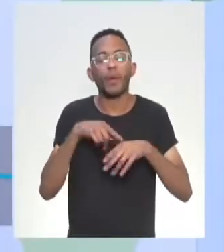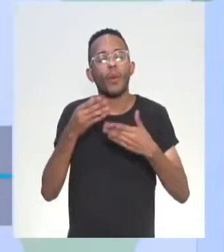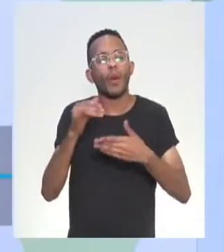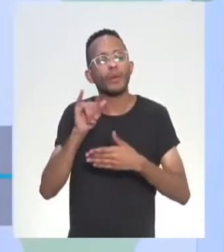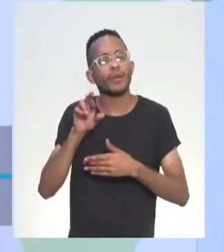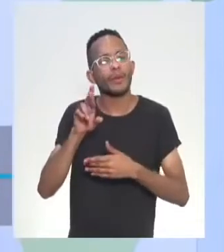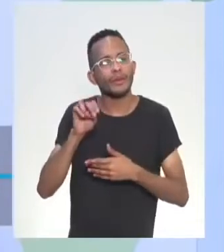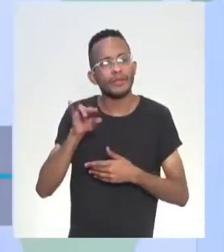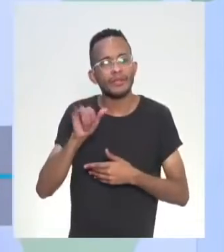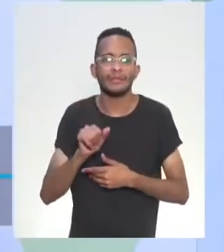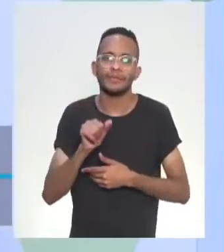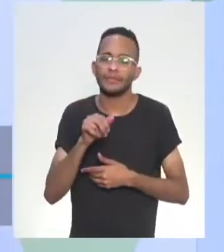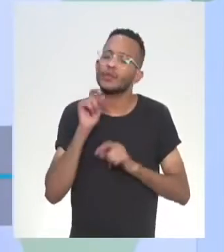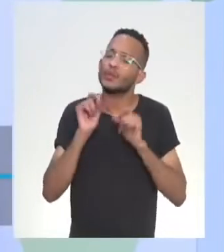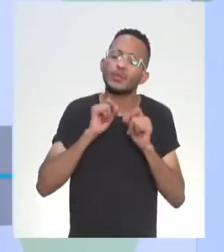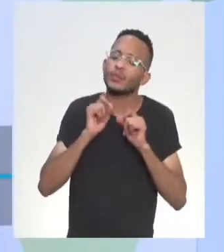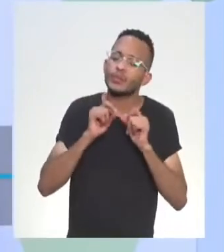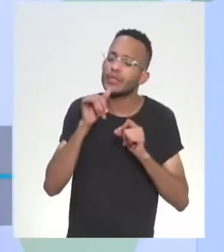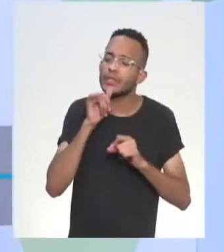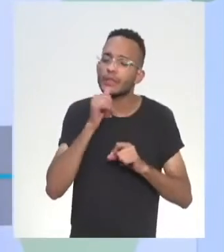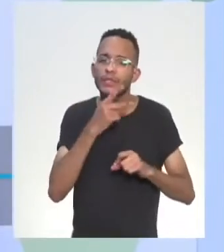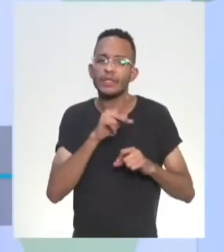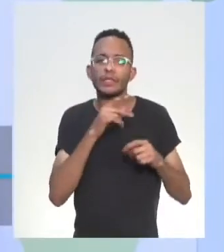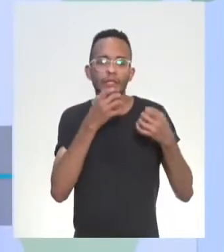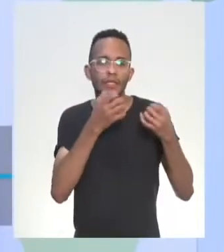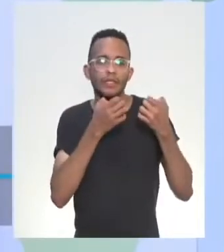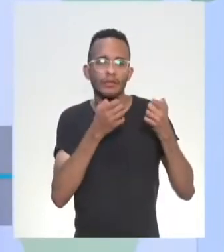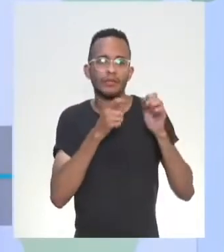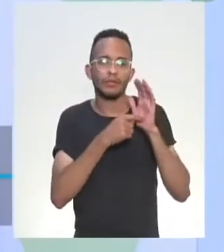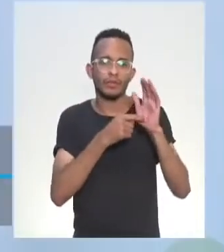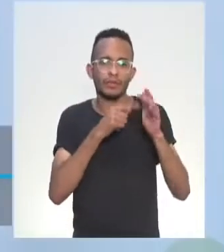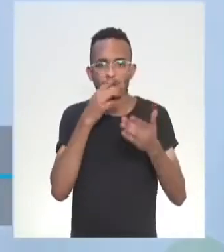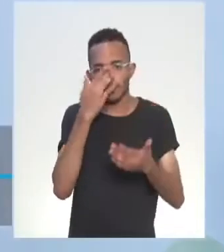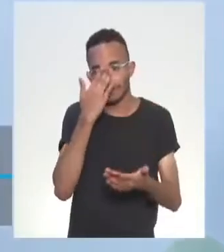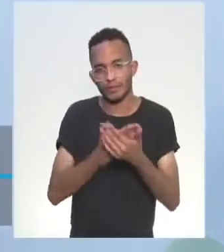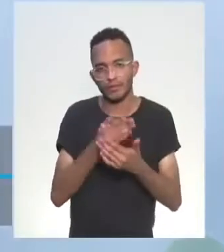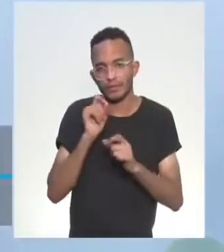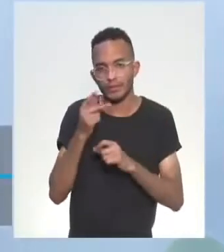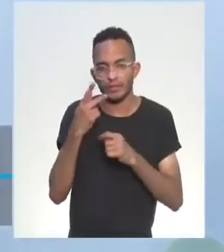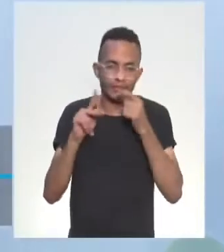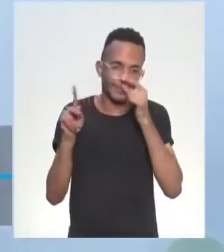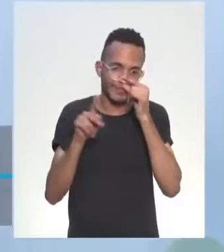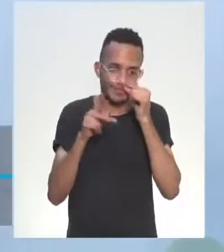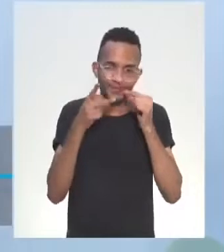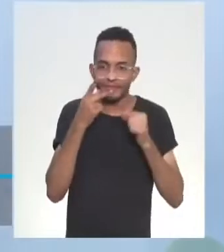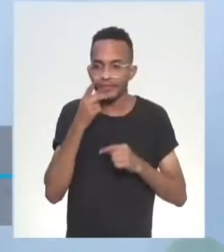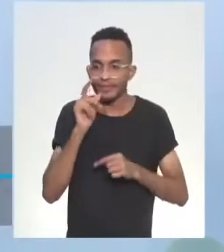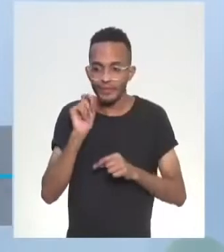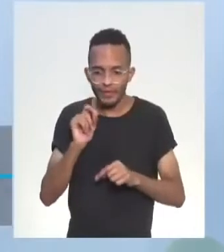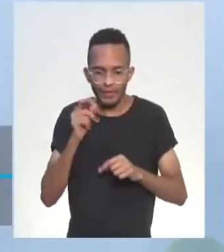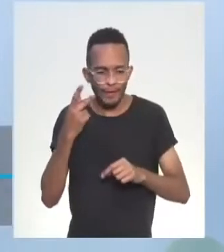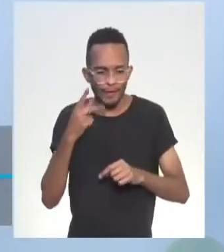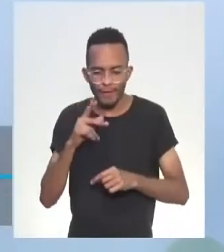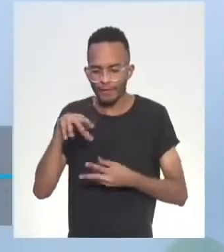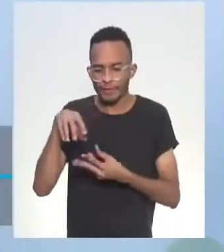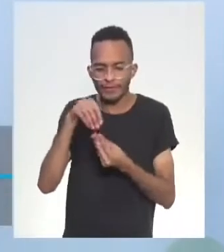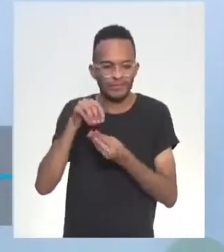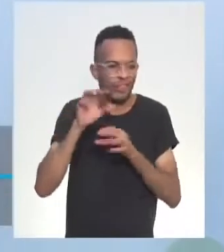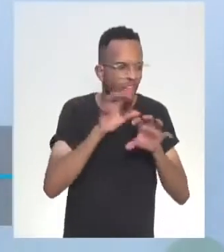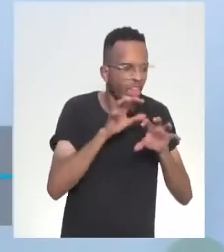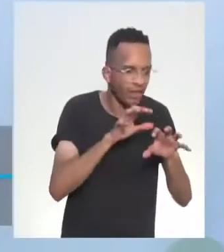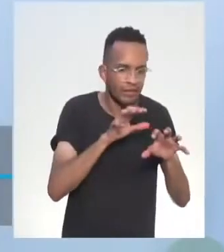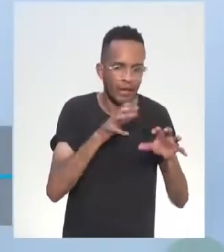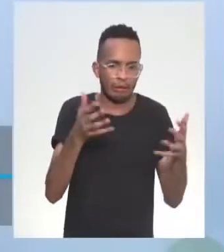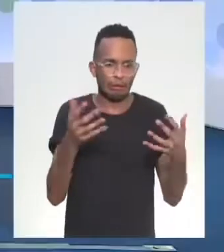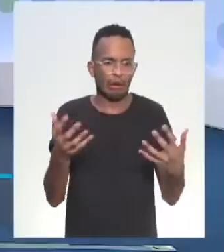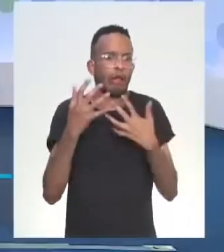ironia? O que você acha que é a ironia, então, que eles destacaram, Pro? Acredito que isso que a outra professora falou, Quem assusta, está se